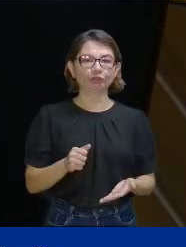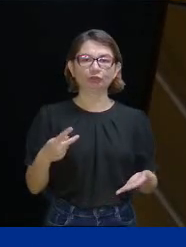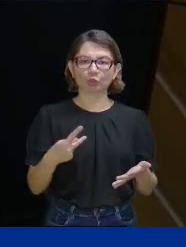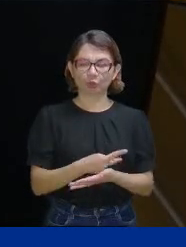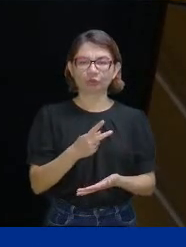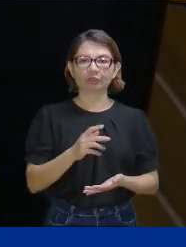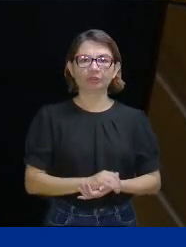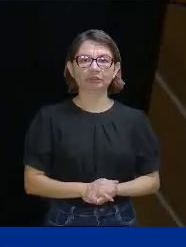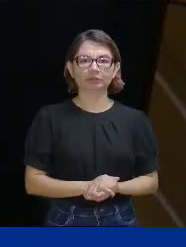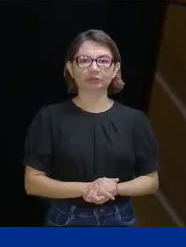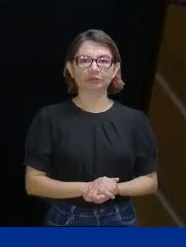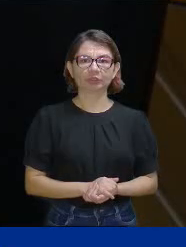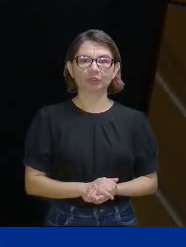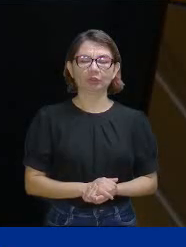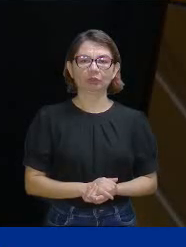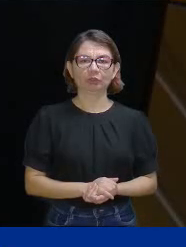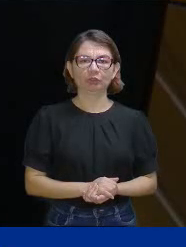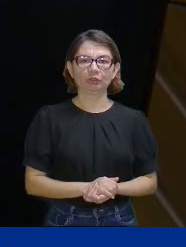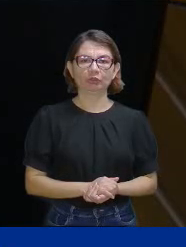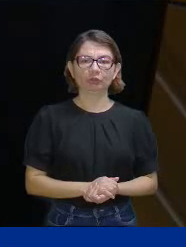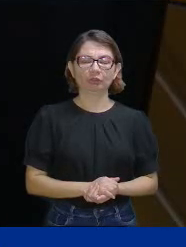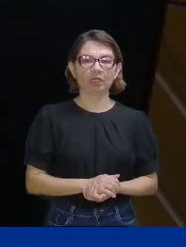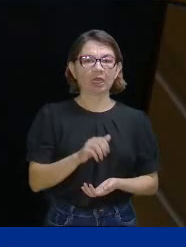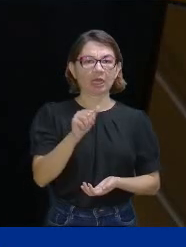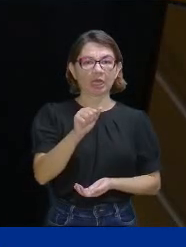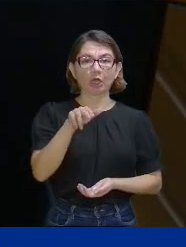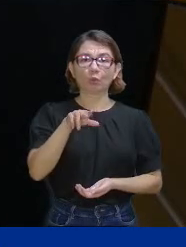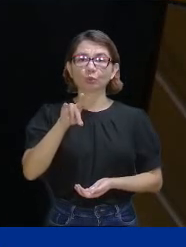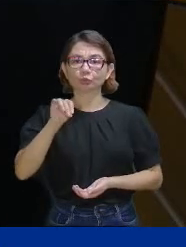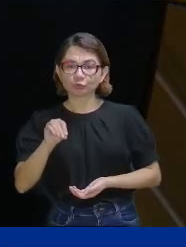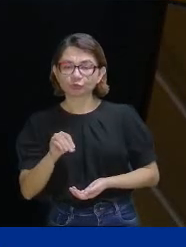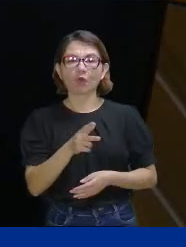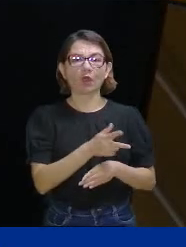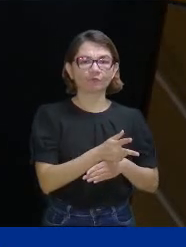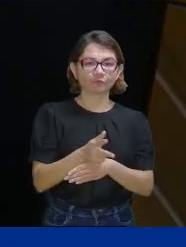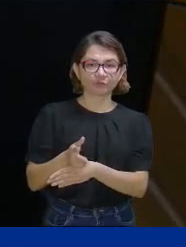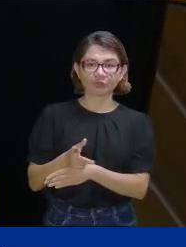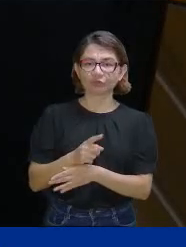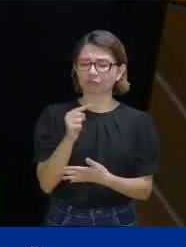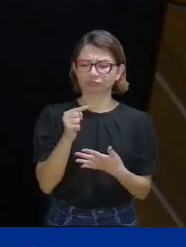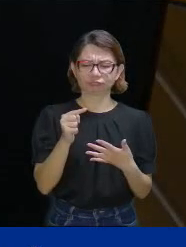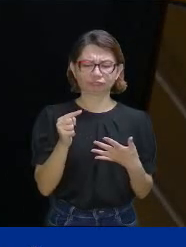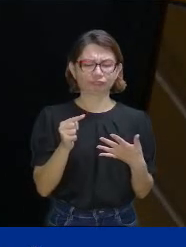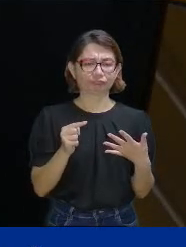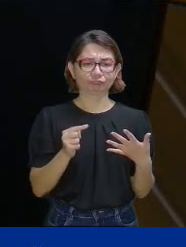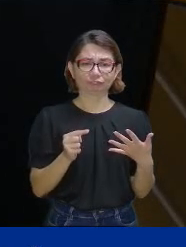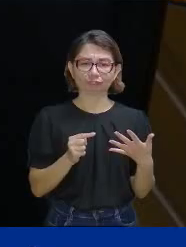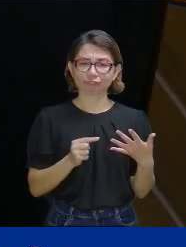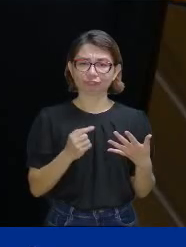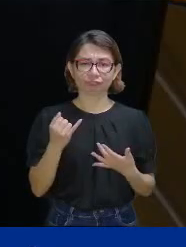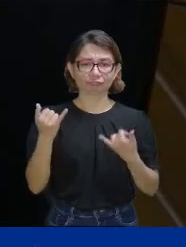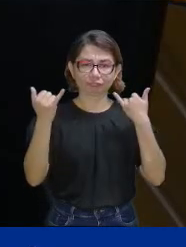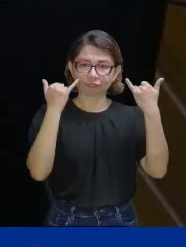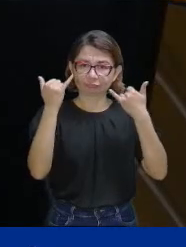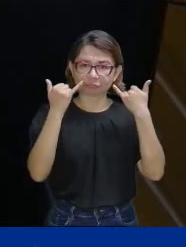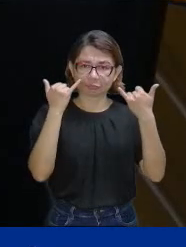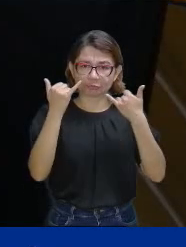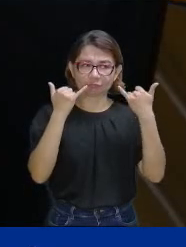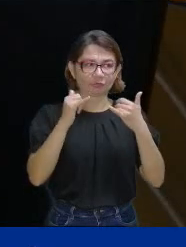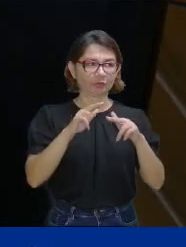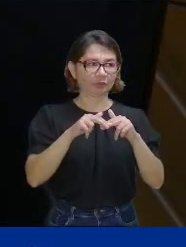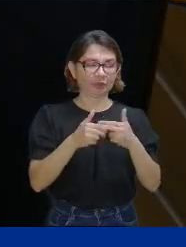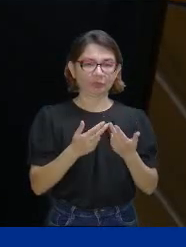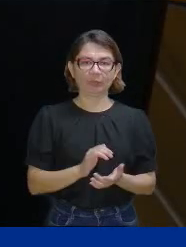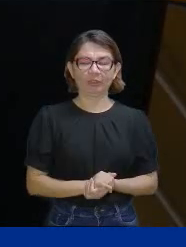ocorrências, despachos, gravações em áudio e vídeo, entre outros elementos essenciais, segundo ele, para o exercício da